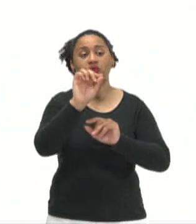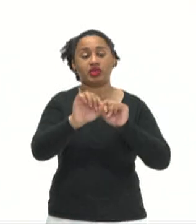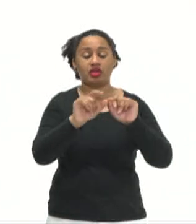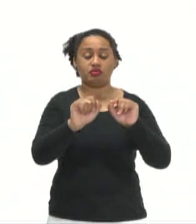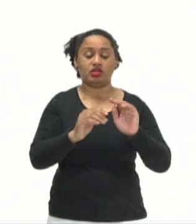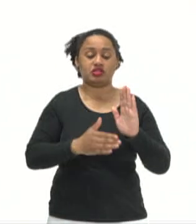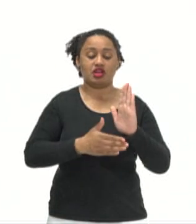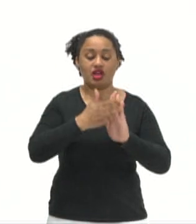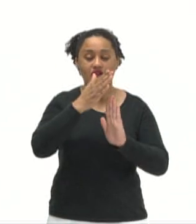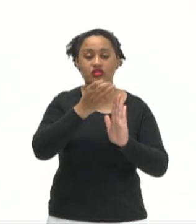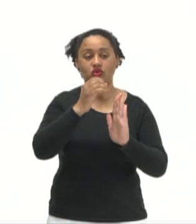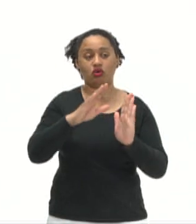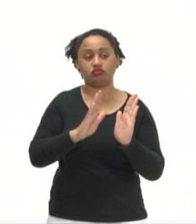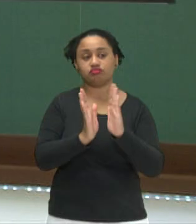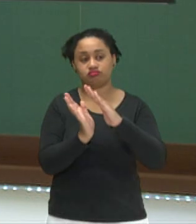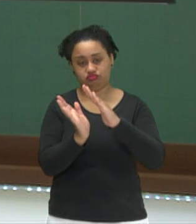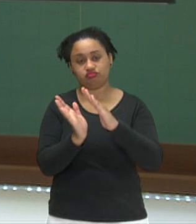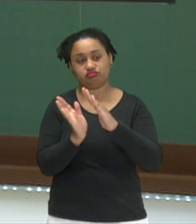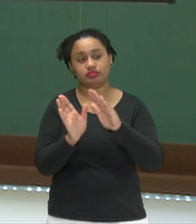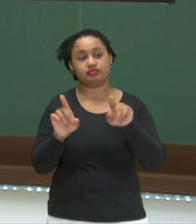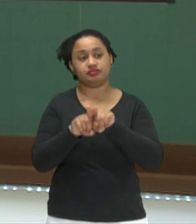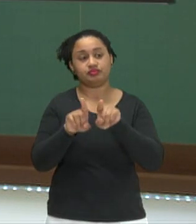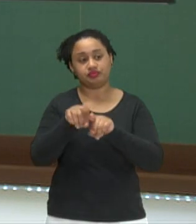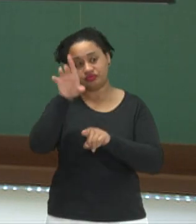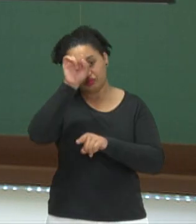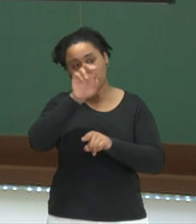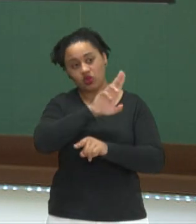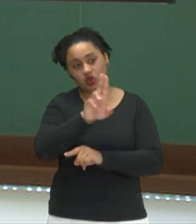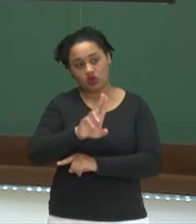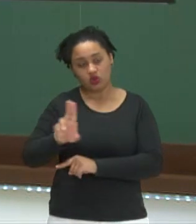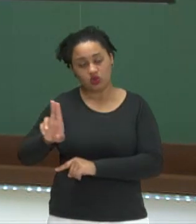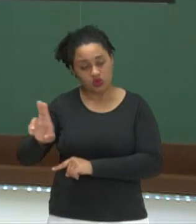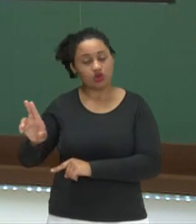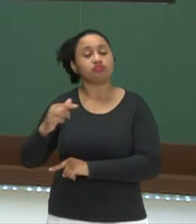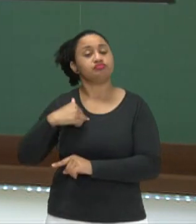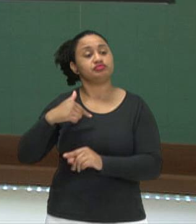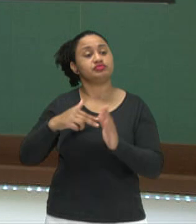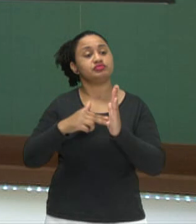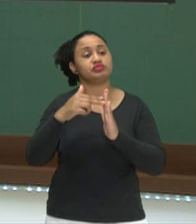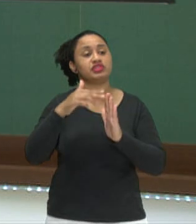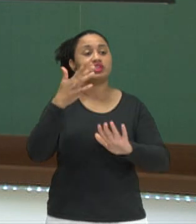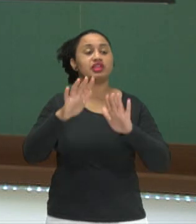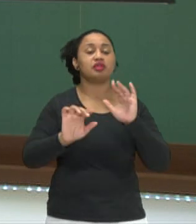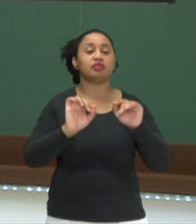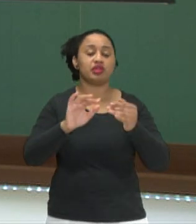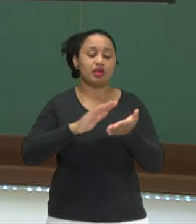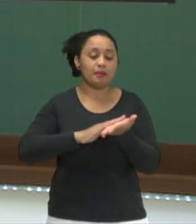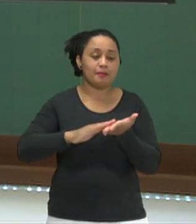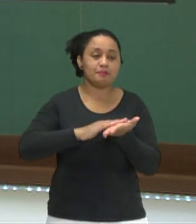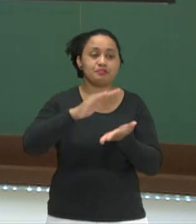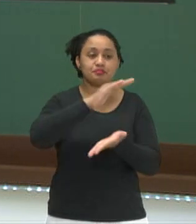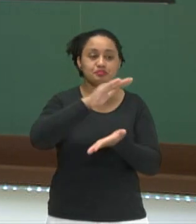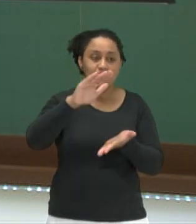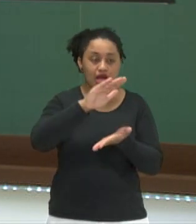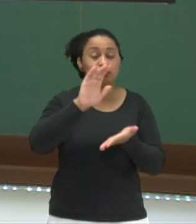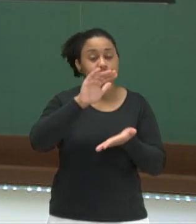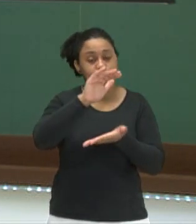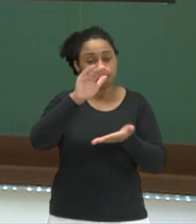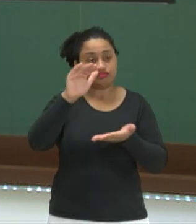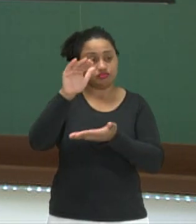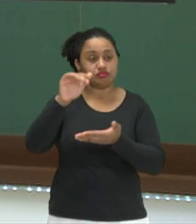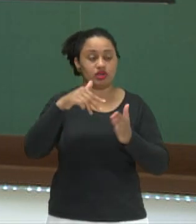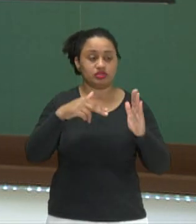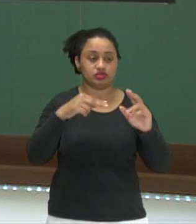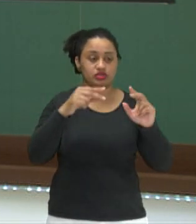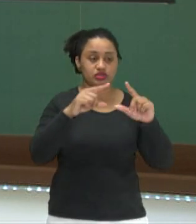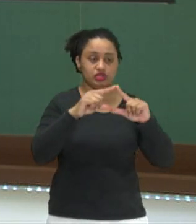reto ou oblíquo, e a gente viu que a nomenclatura do prisma vai ser de acordo com as bases que são paralelas. Ele pode